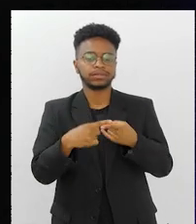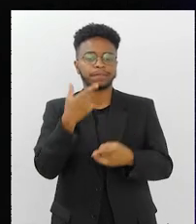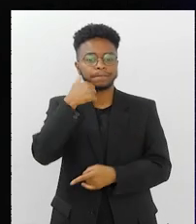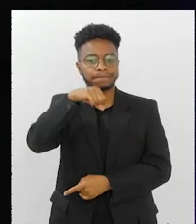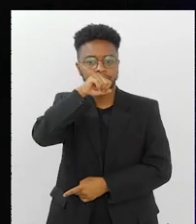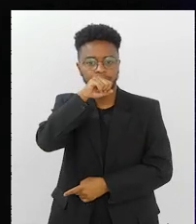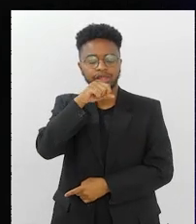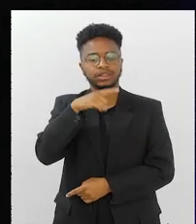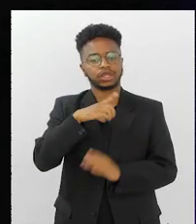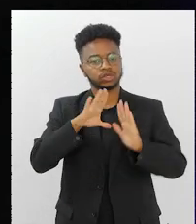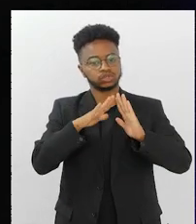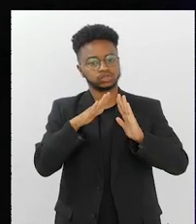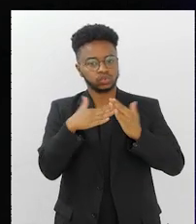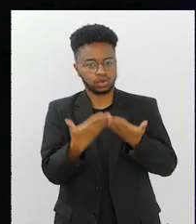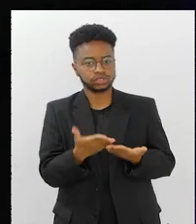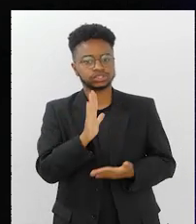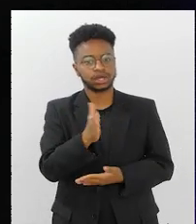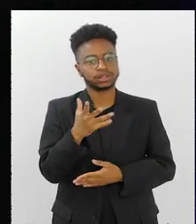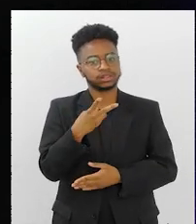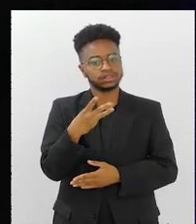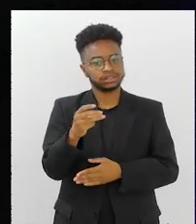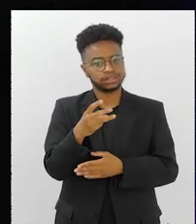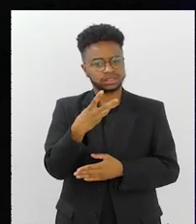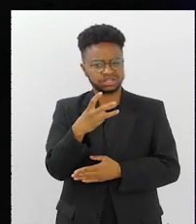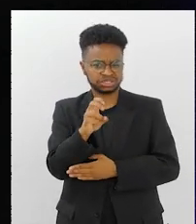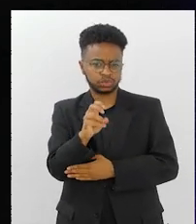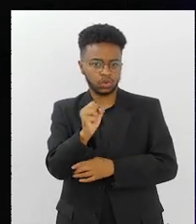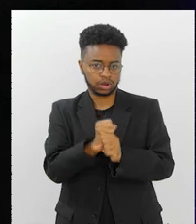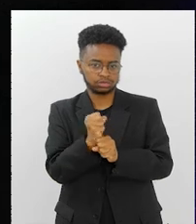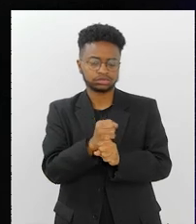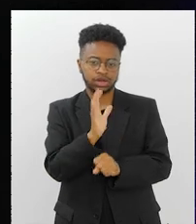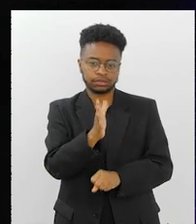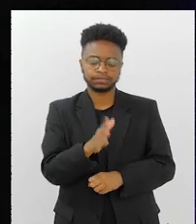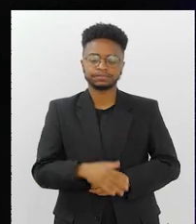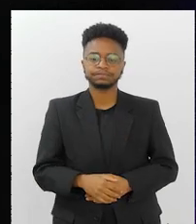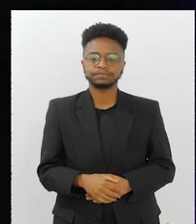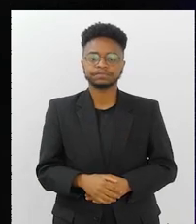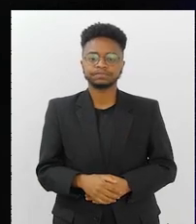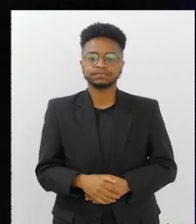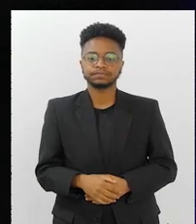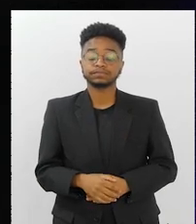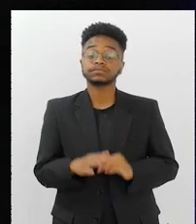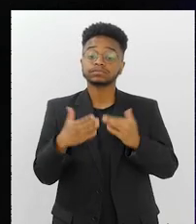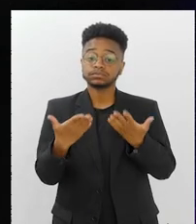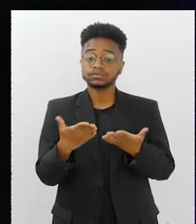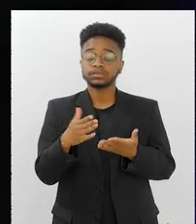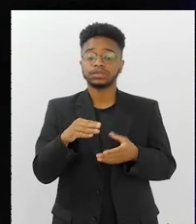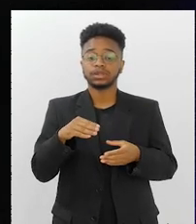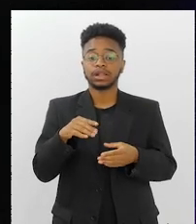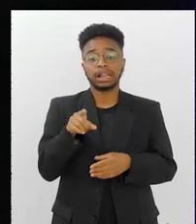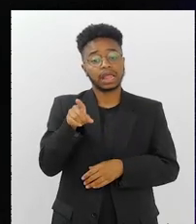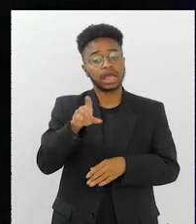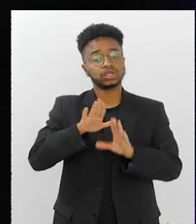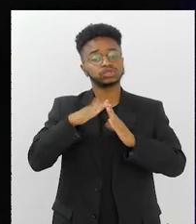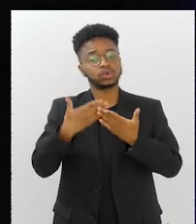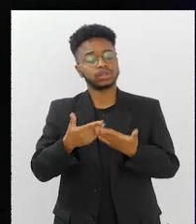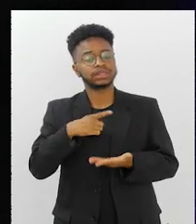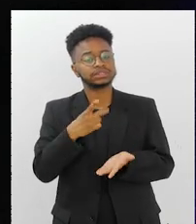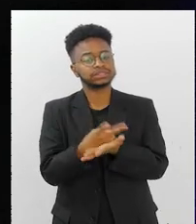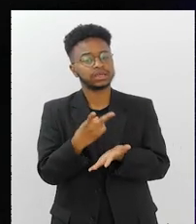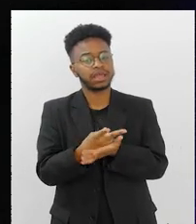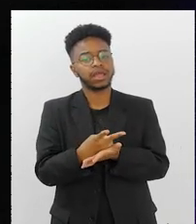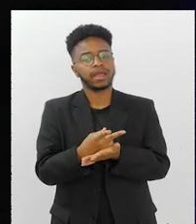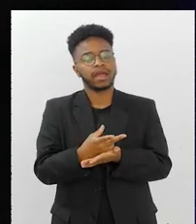mãe tem uma escola há 30 anos eh 35 anos na verdade e nessa escola sempre teve